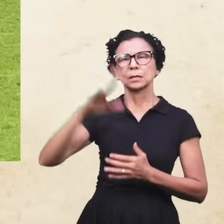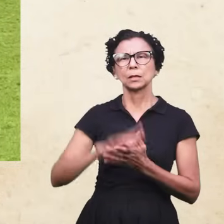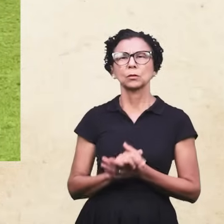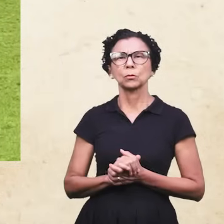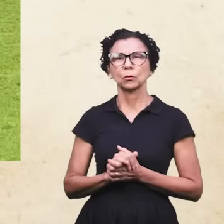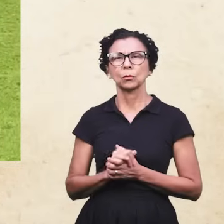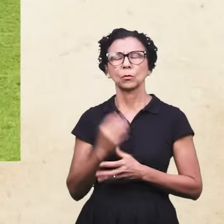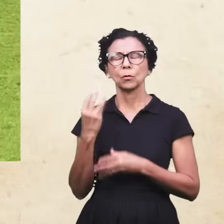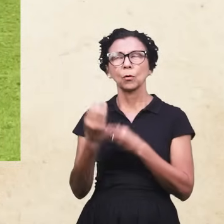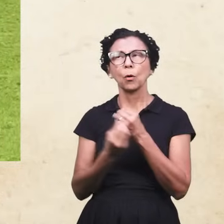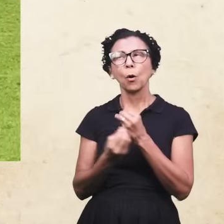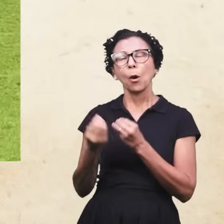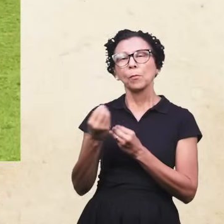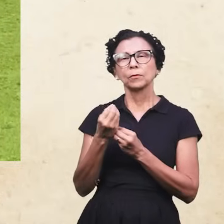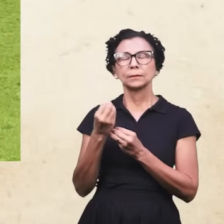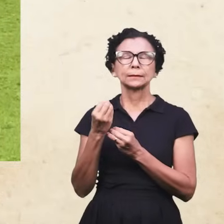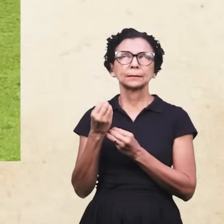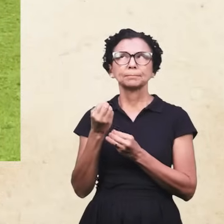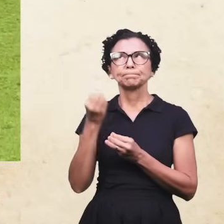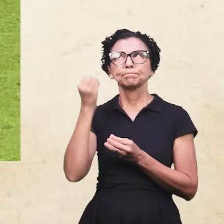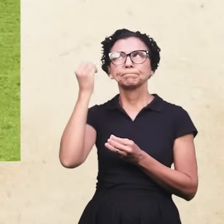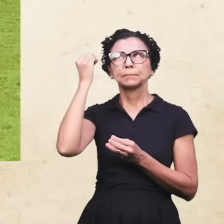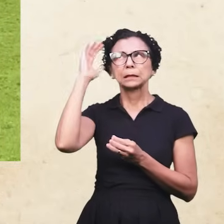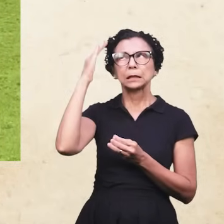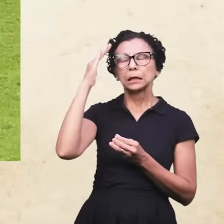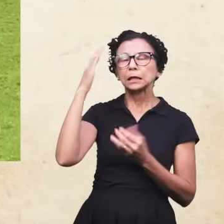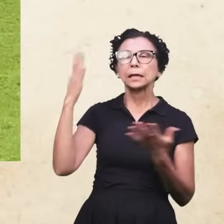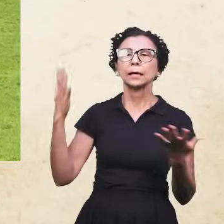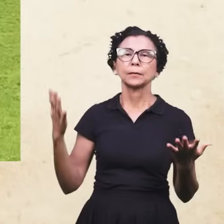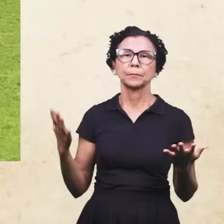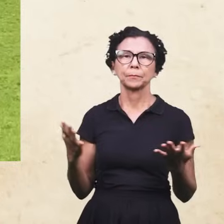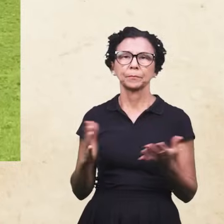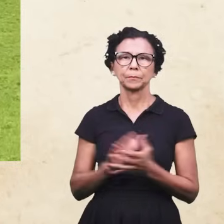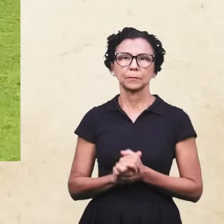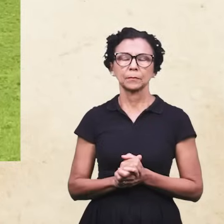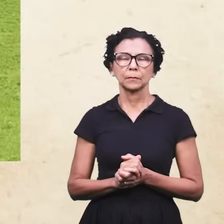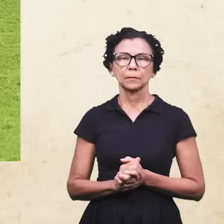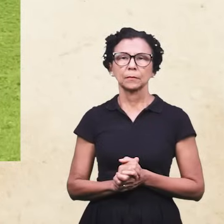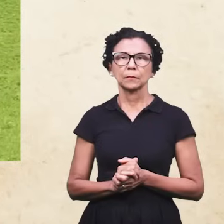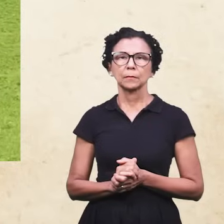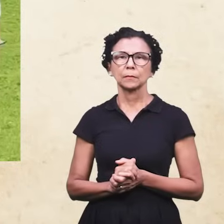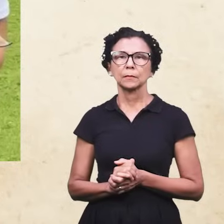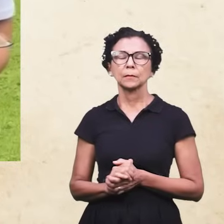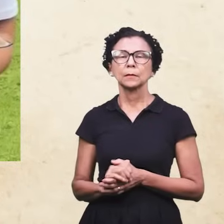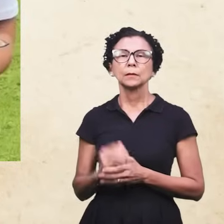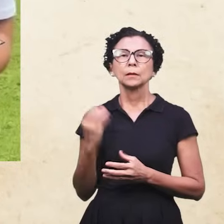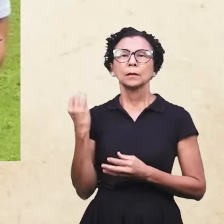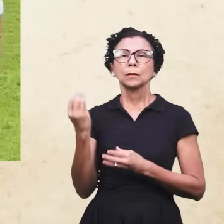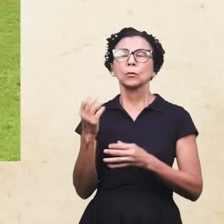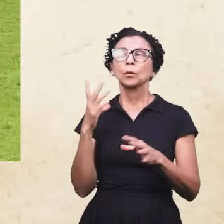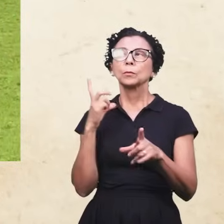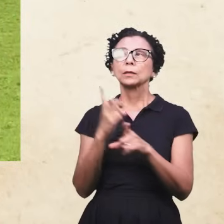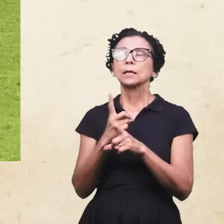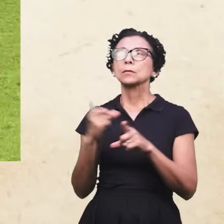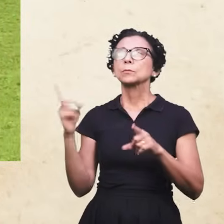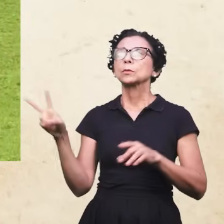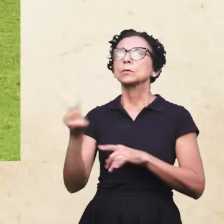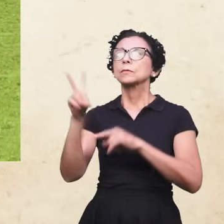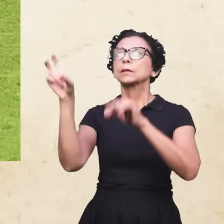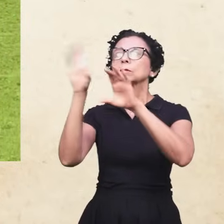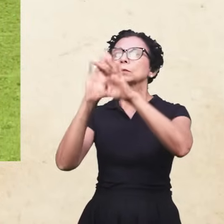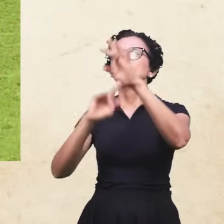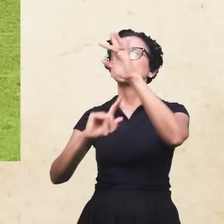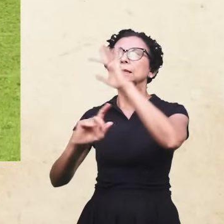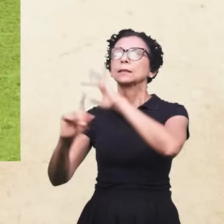Senhor é incognoscível, inescrutável. Então, como nós podemos refletir os valores eternos de um Senhor tão